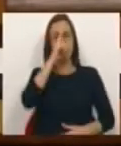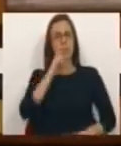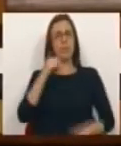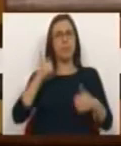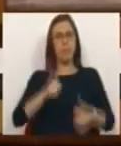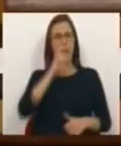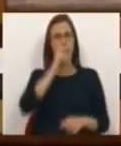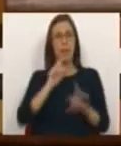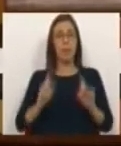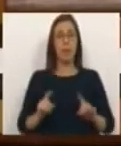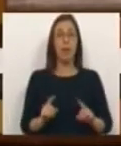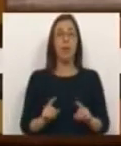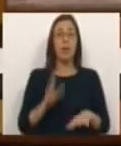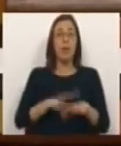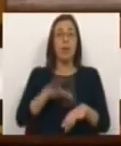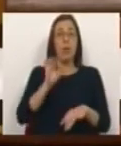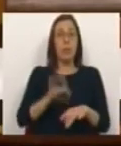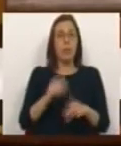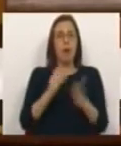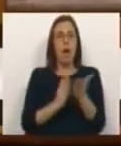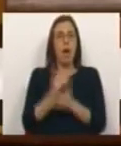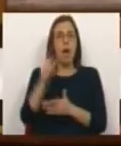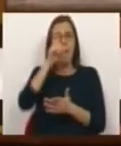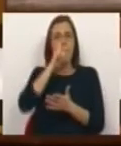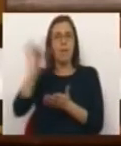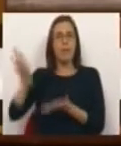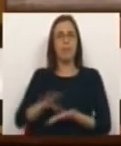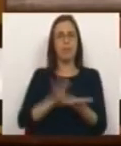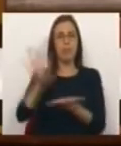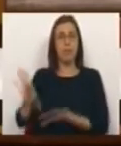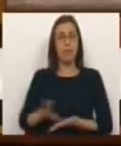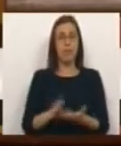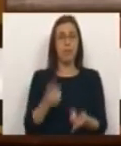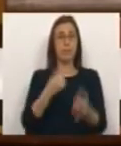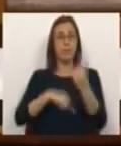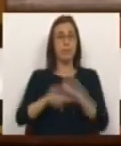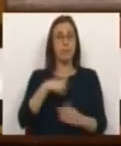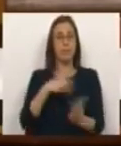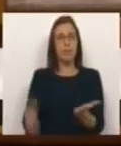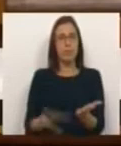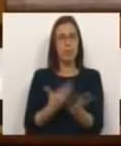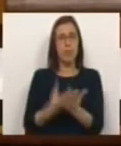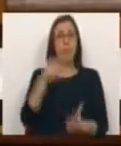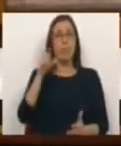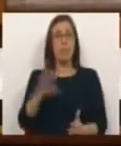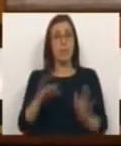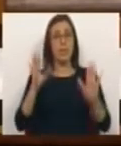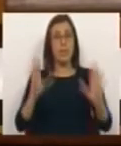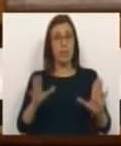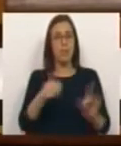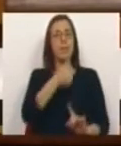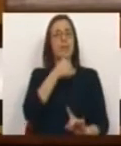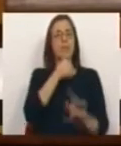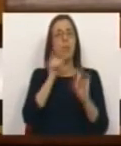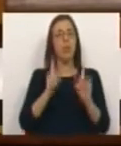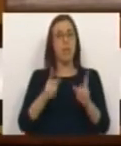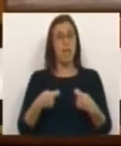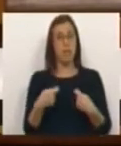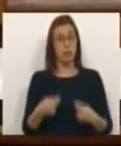lembrado, devido ao seu crónico subfinanciamento, contrapomos a proposta do PCP, que estabelece